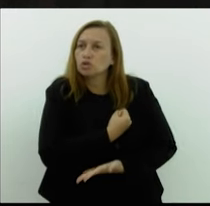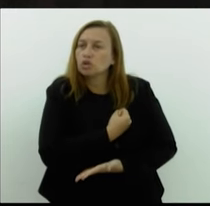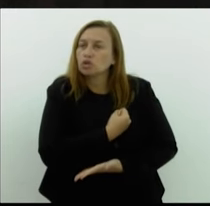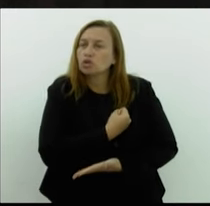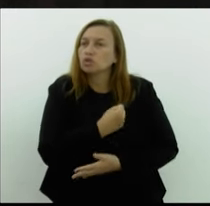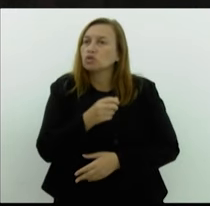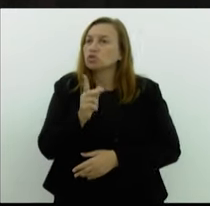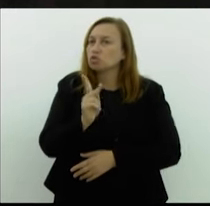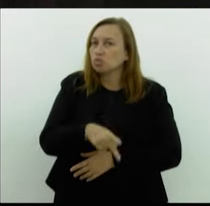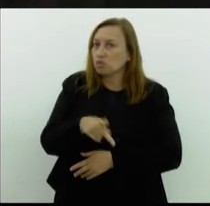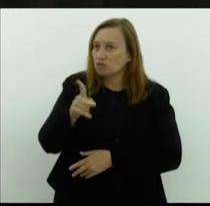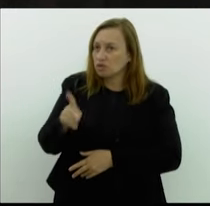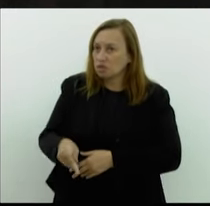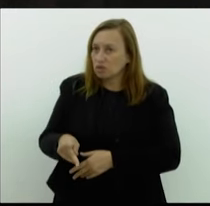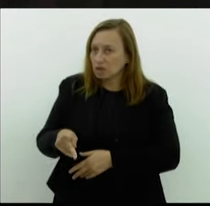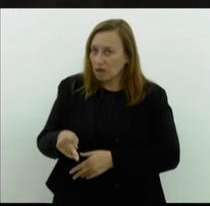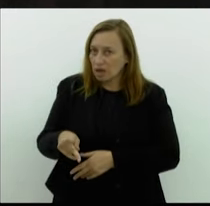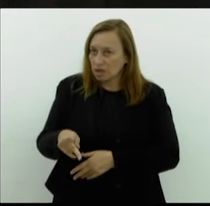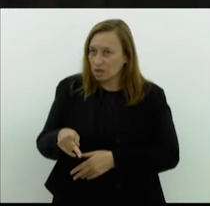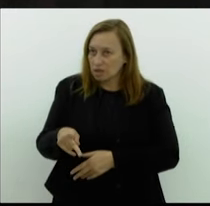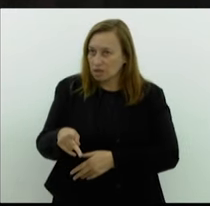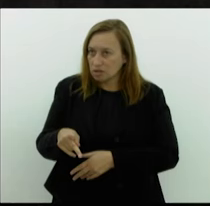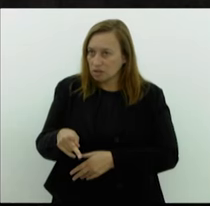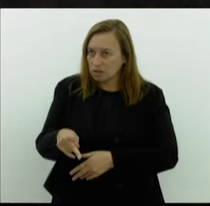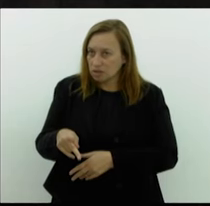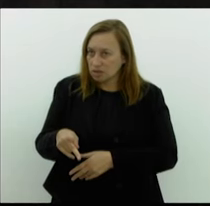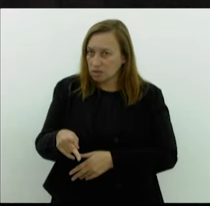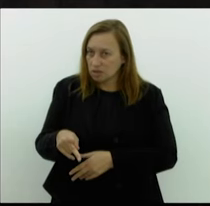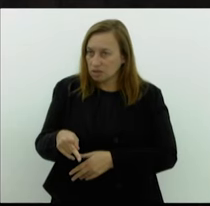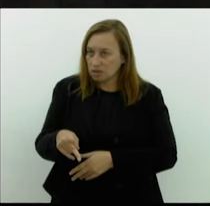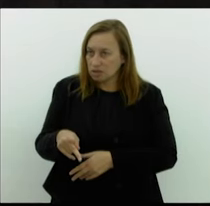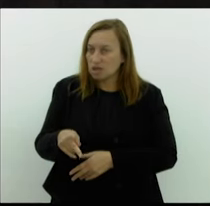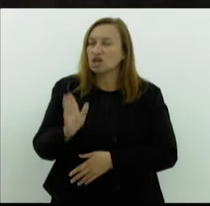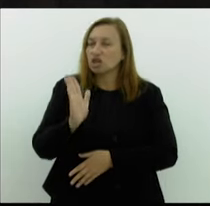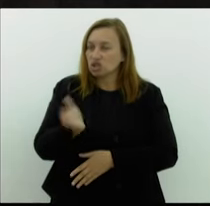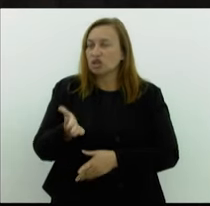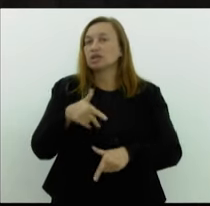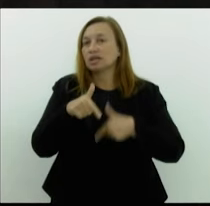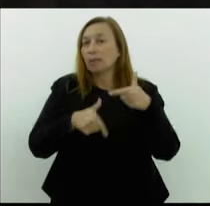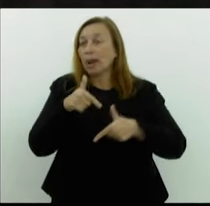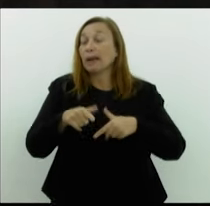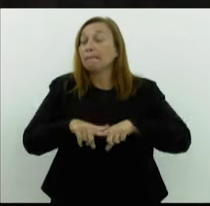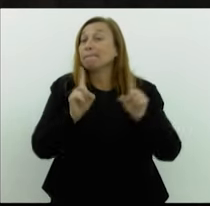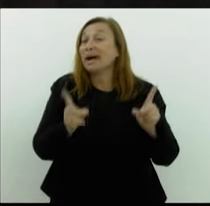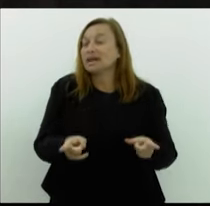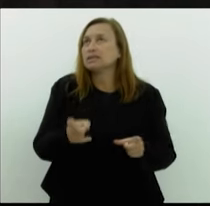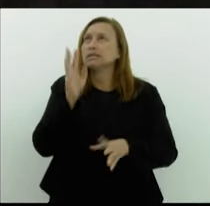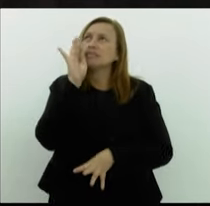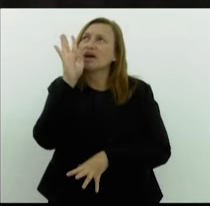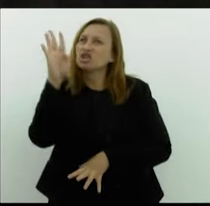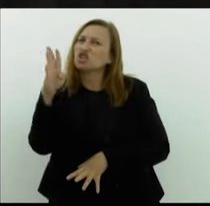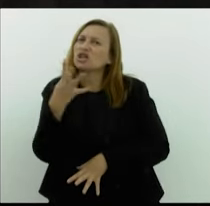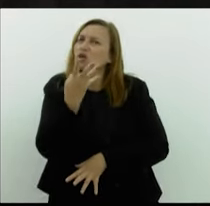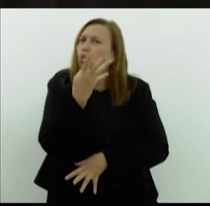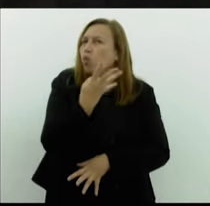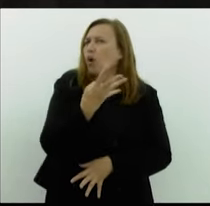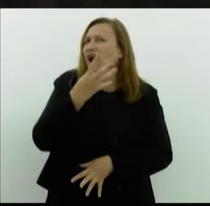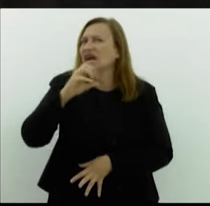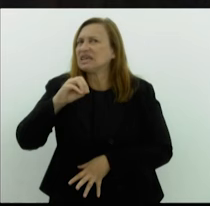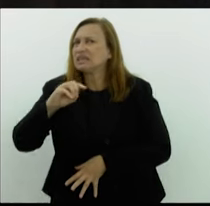docentes efetivos. Eu não conheço esse número. Mas supondo, imaginemos que seja 40